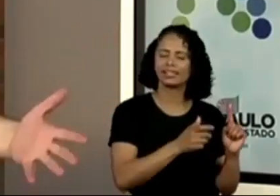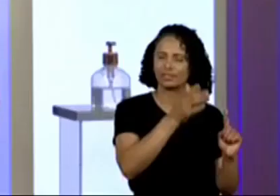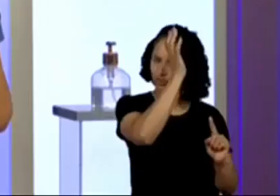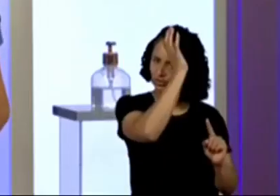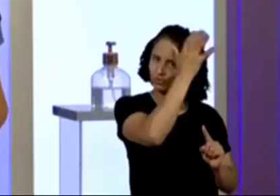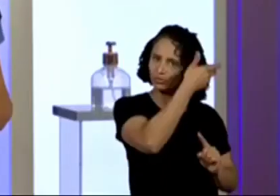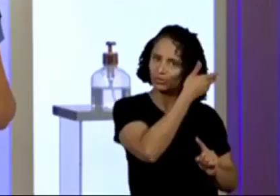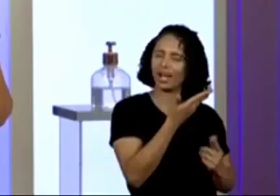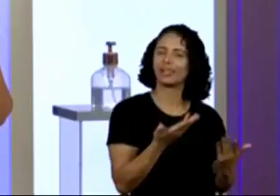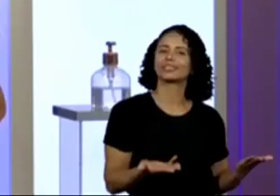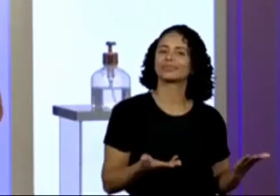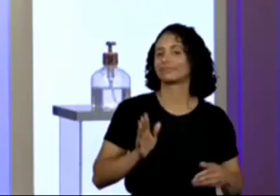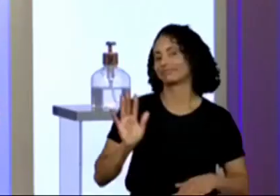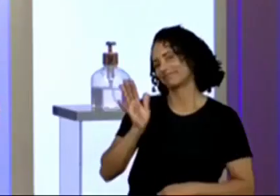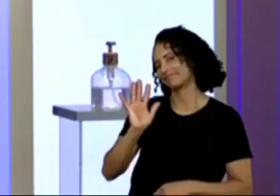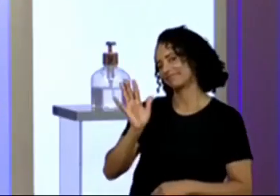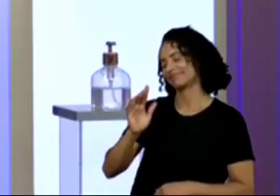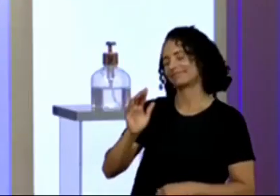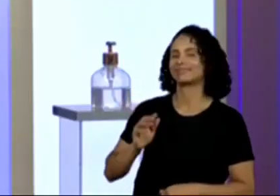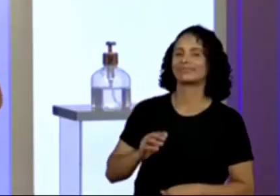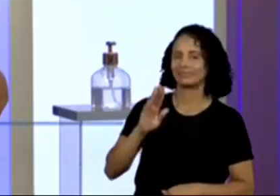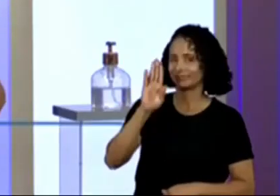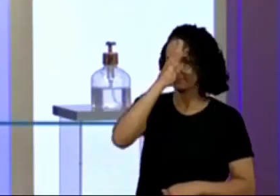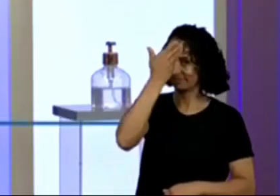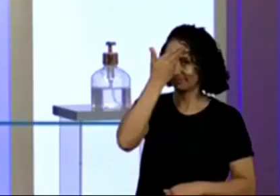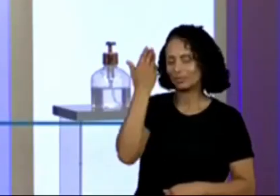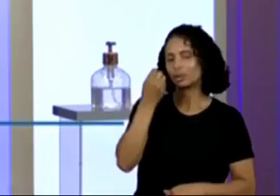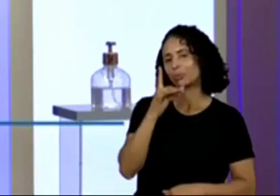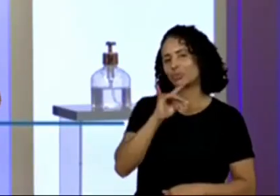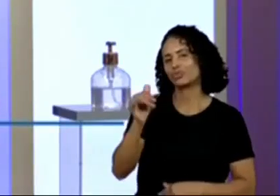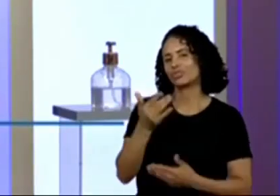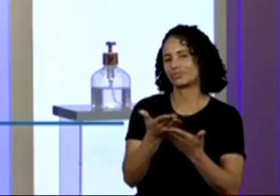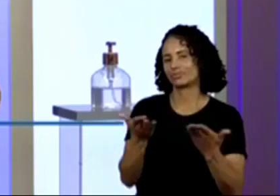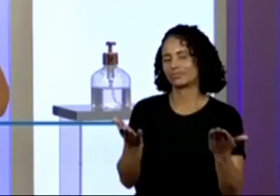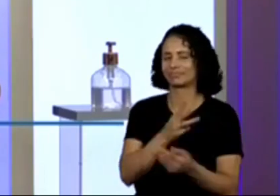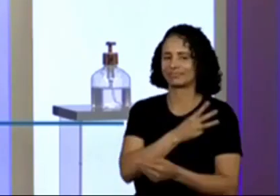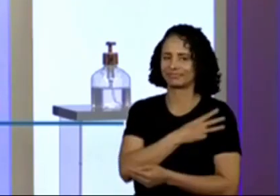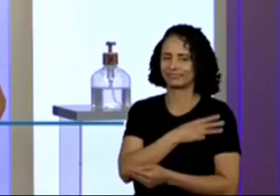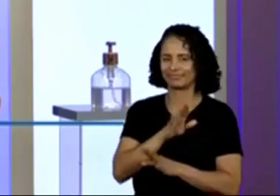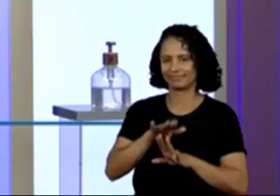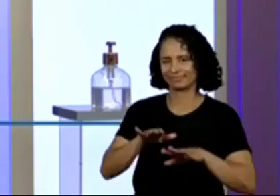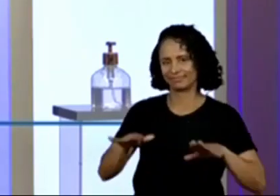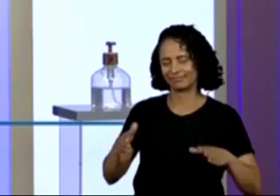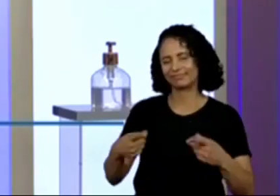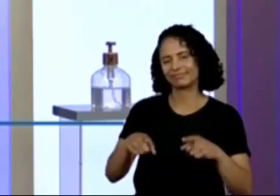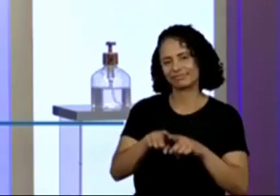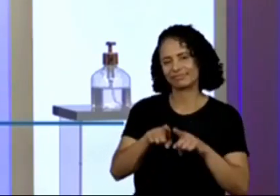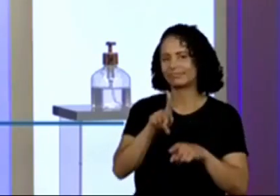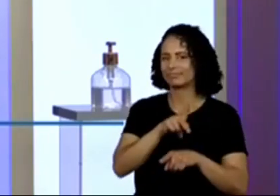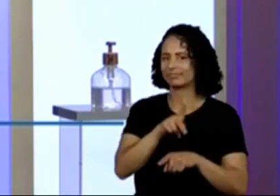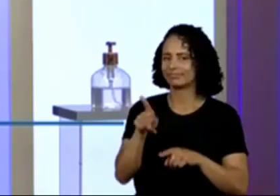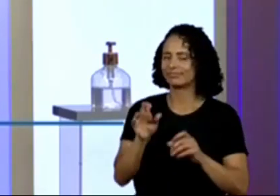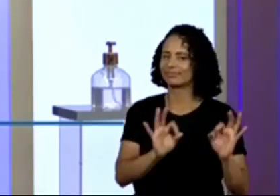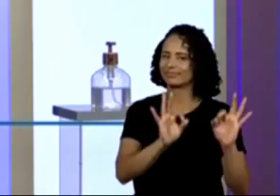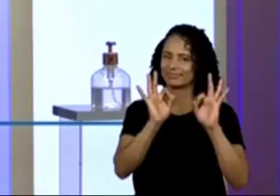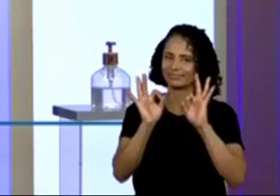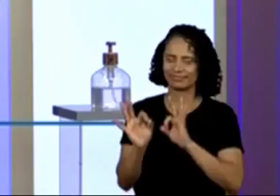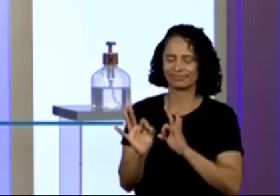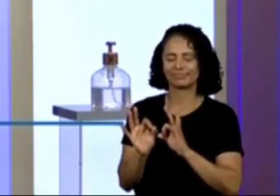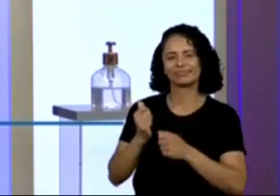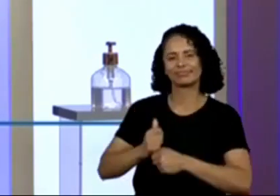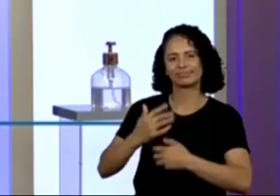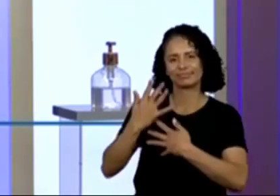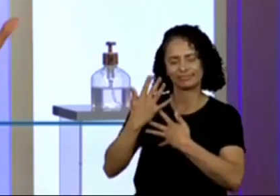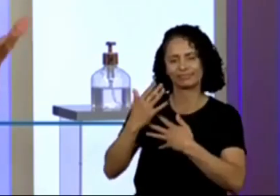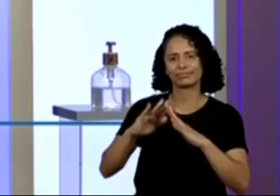Joelson. Olá, professor Jonas, bom dia terceiro ano, estudantes, professores que acompanham pelo chat,